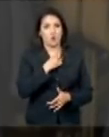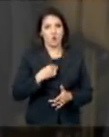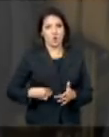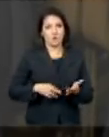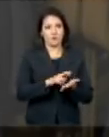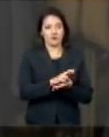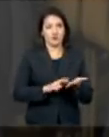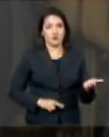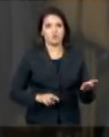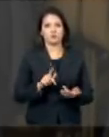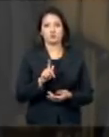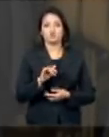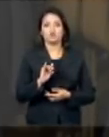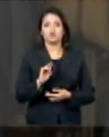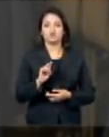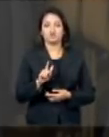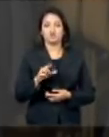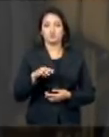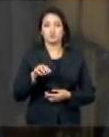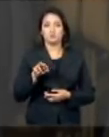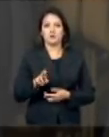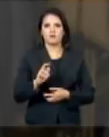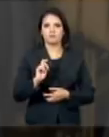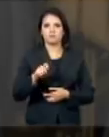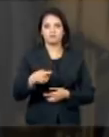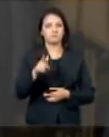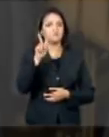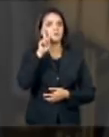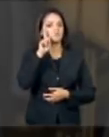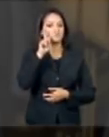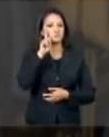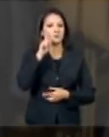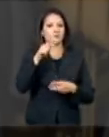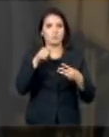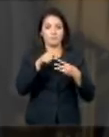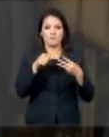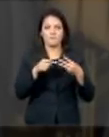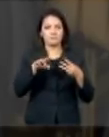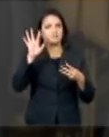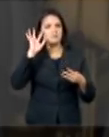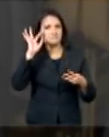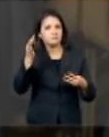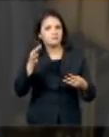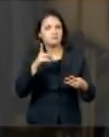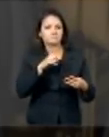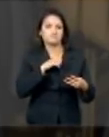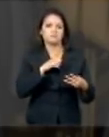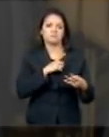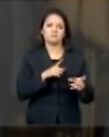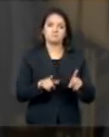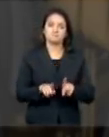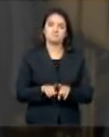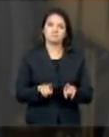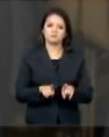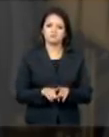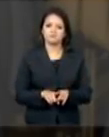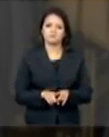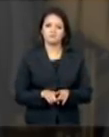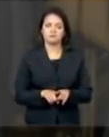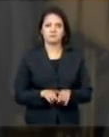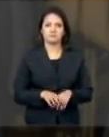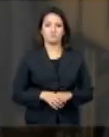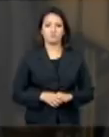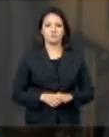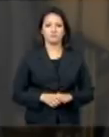e essas três decisões que são tidas por para paradigmáticos pelo estudo o plenário a respeito do tema aqui